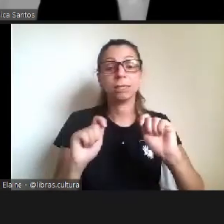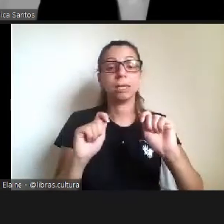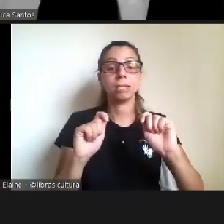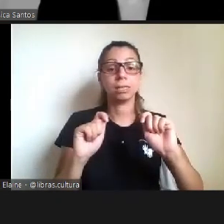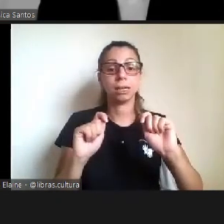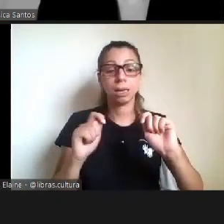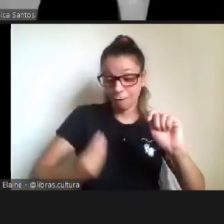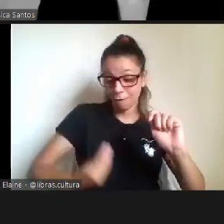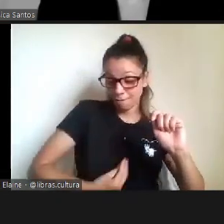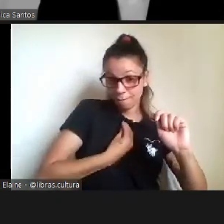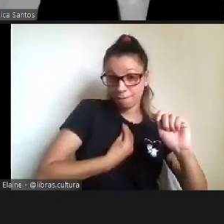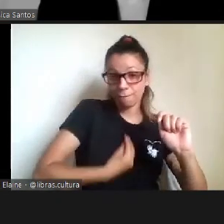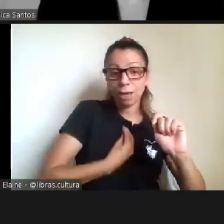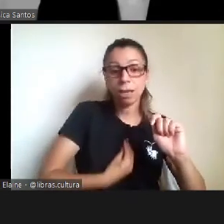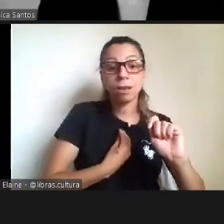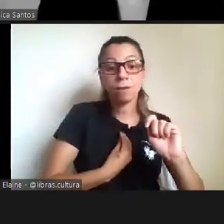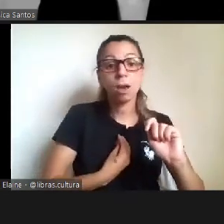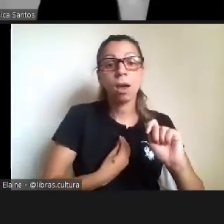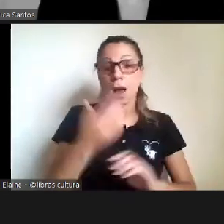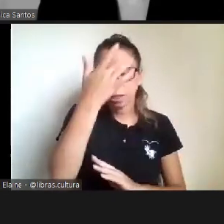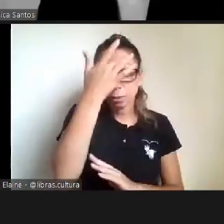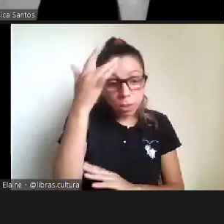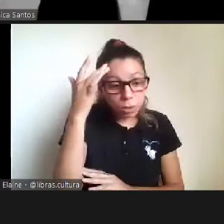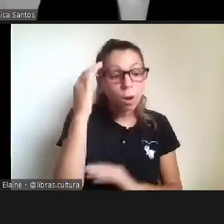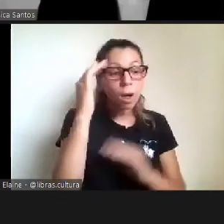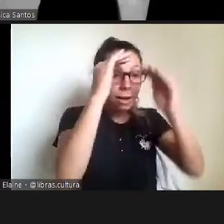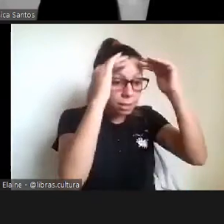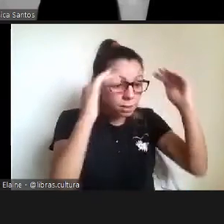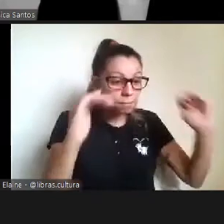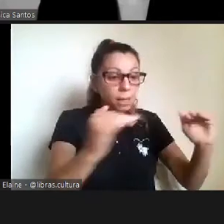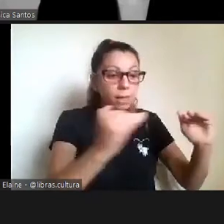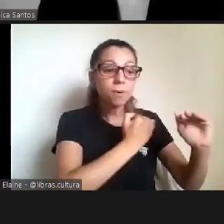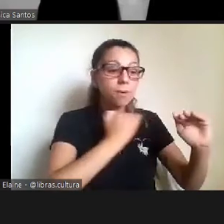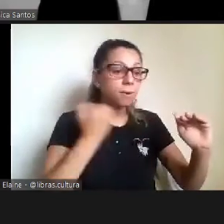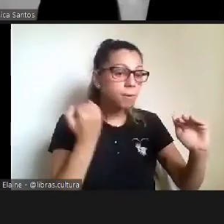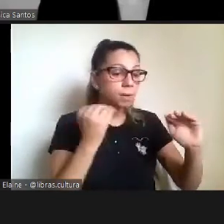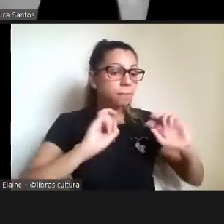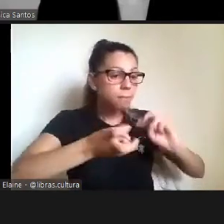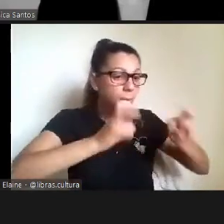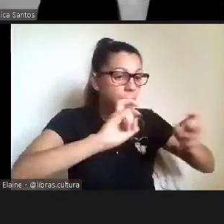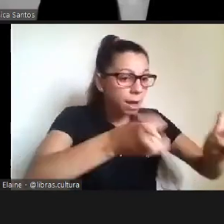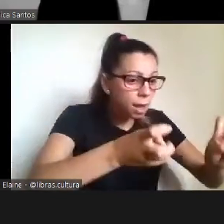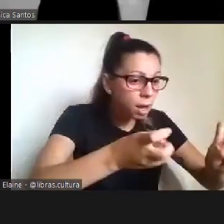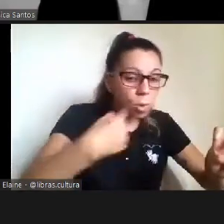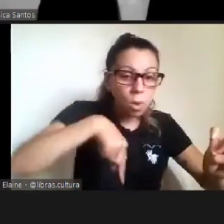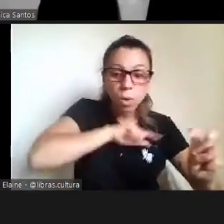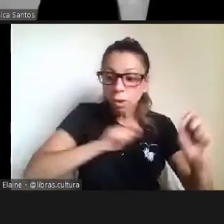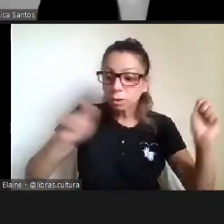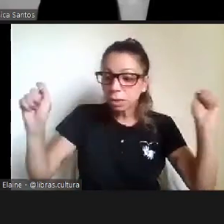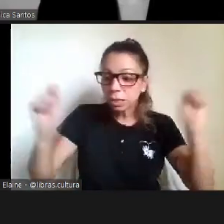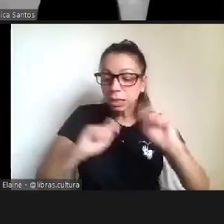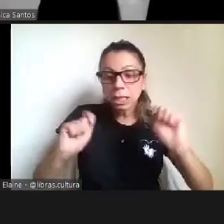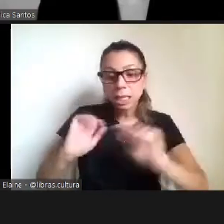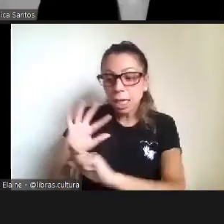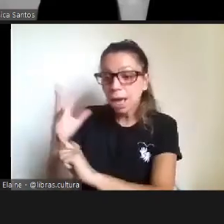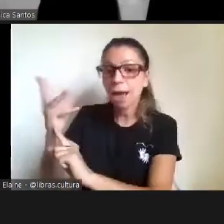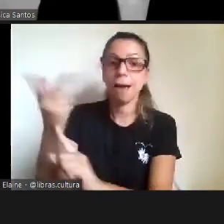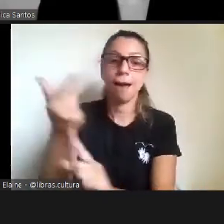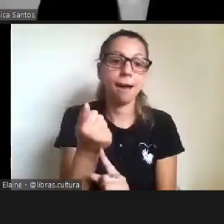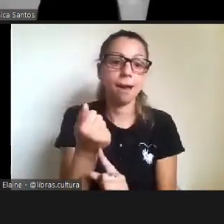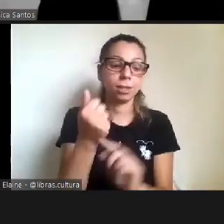Em nome daqueles todos que se foram, a gente tem muita arte para fazer aí. E aí a gente tem a